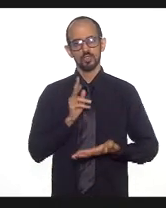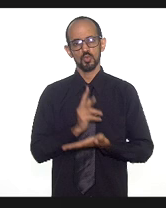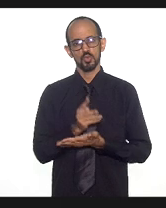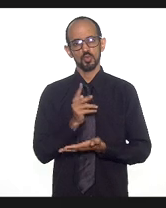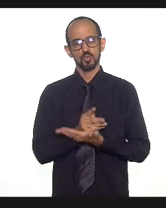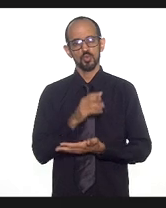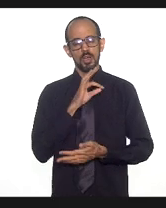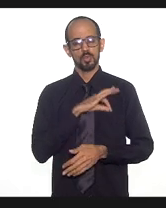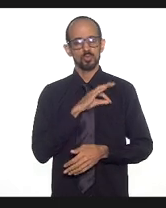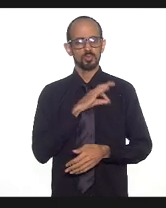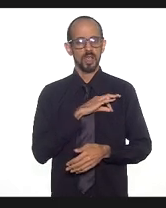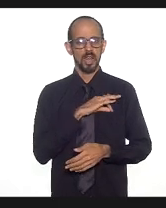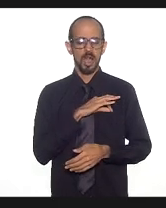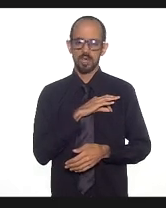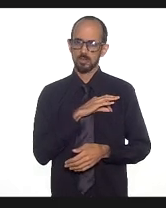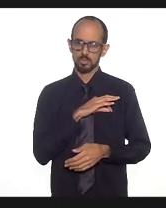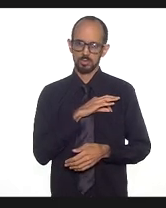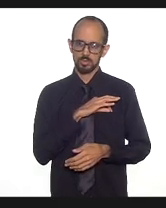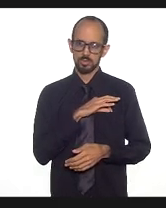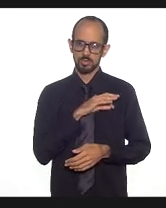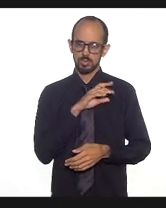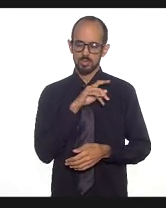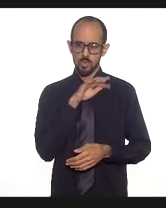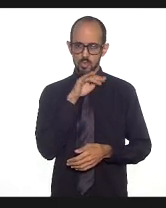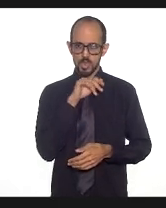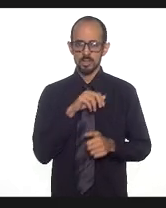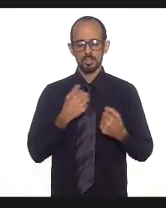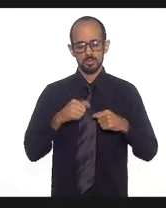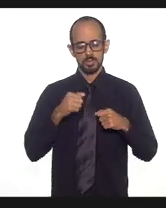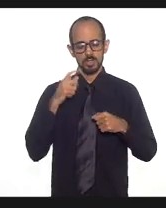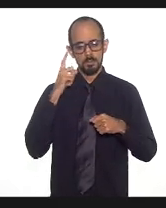atual, a gente pode pensar em políticas